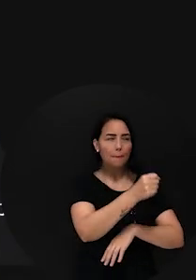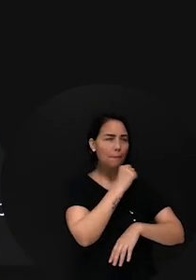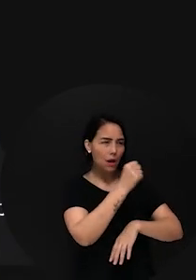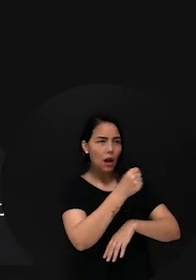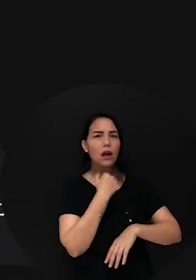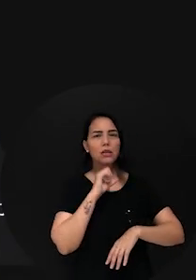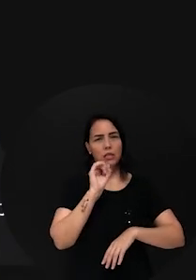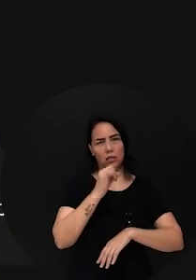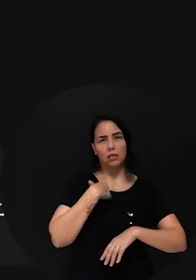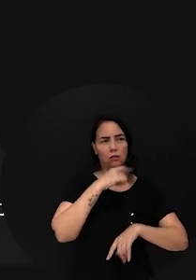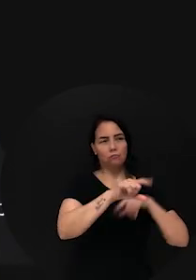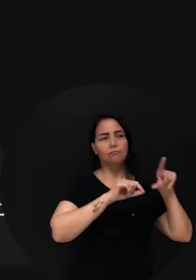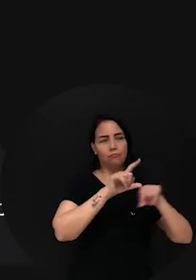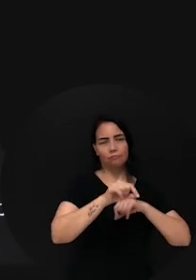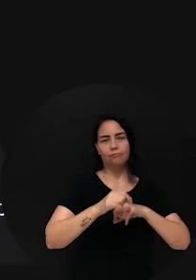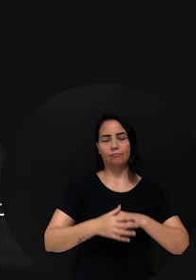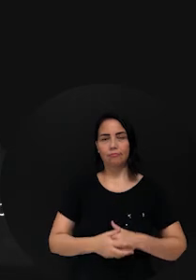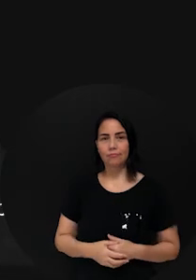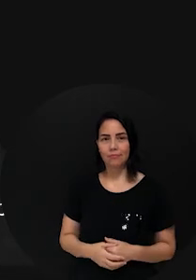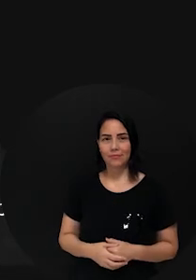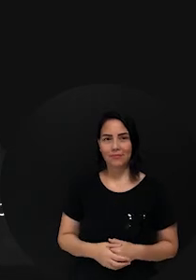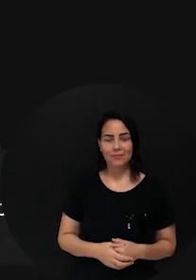selecionado.